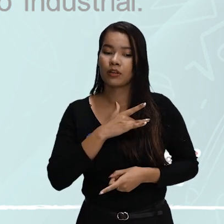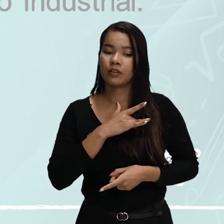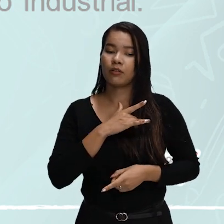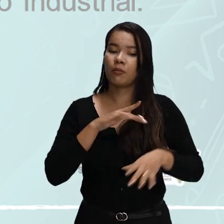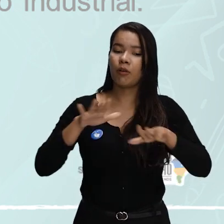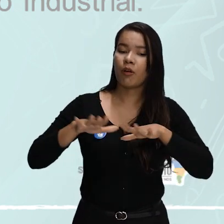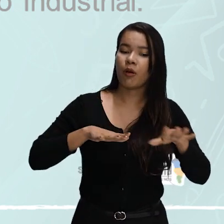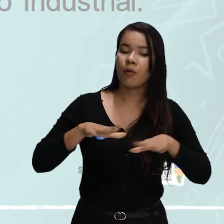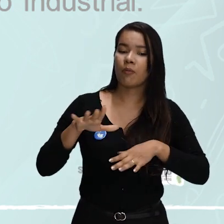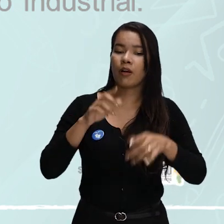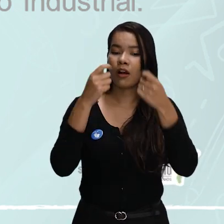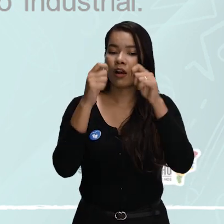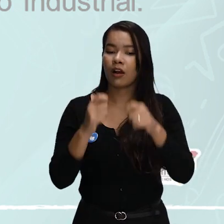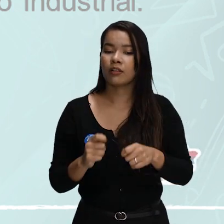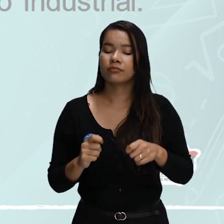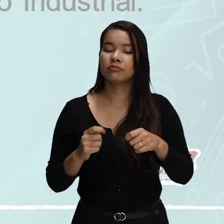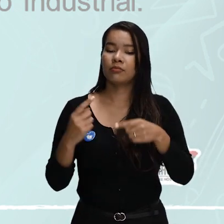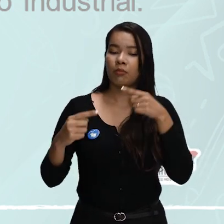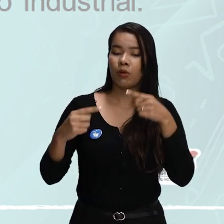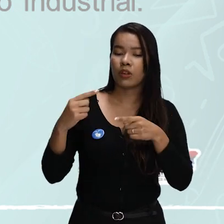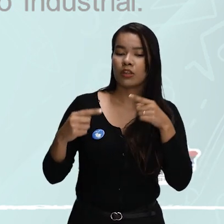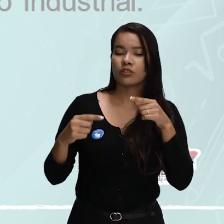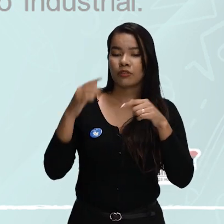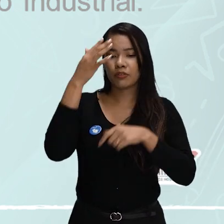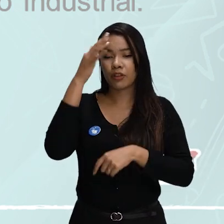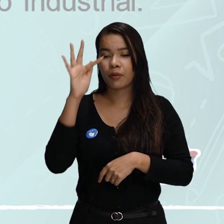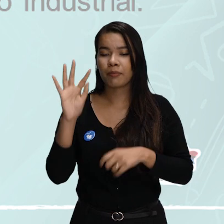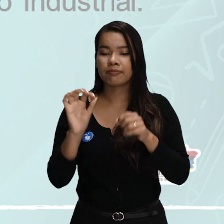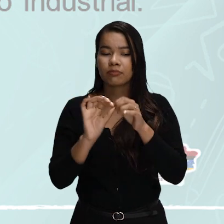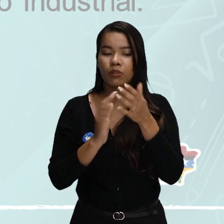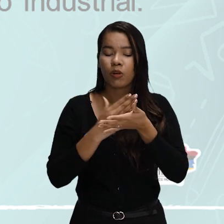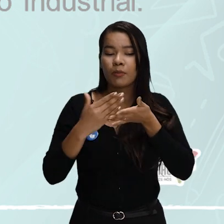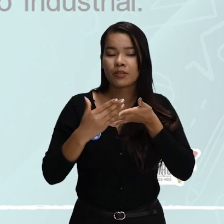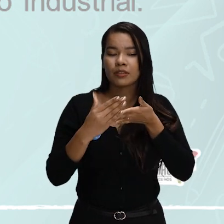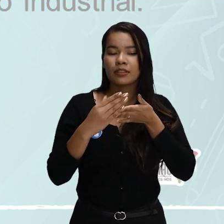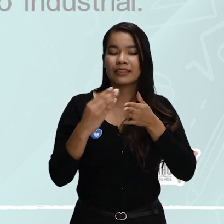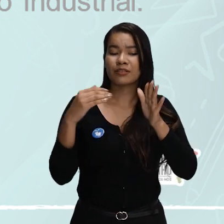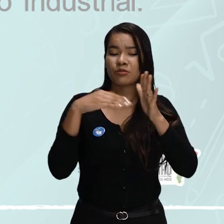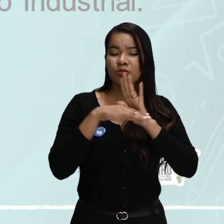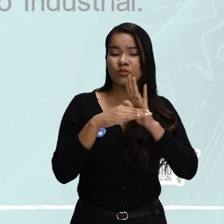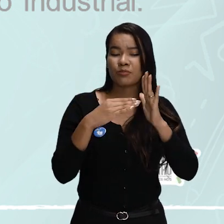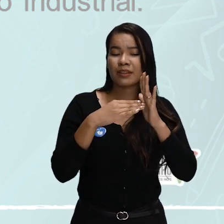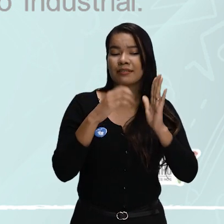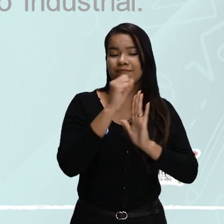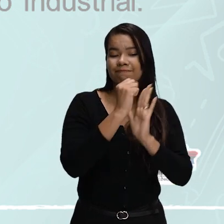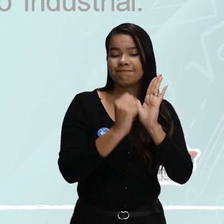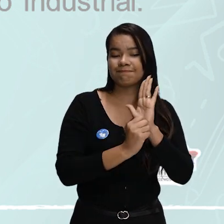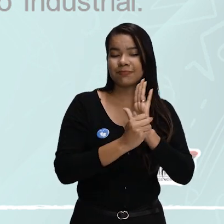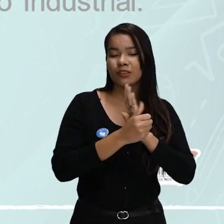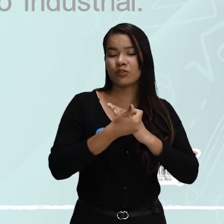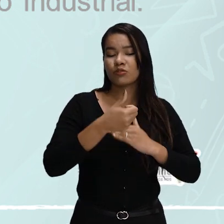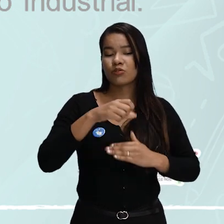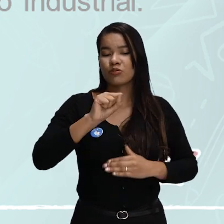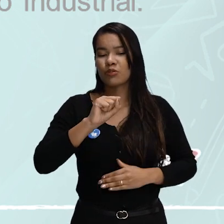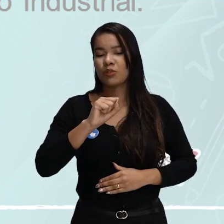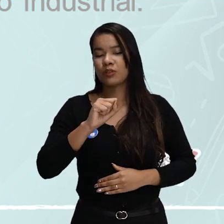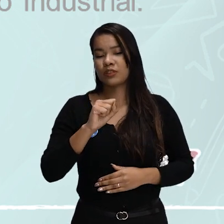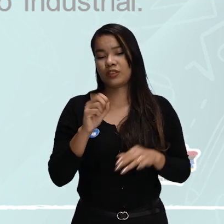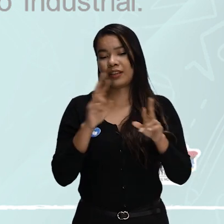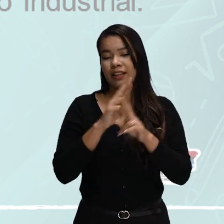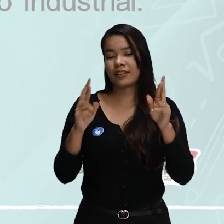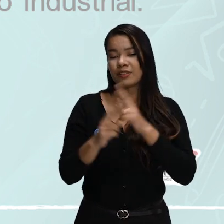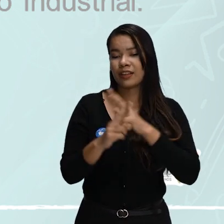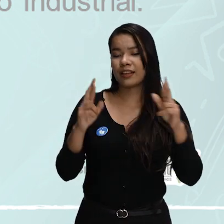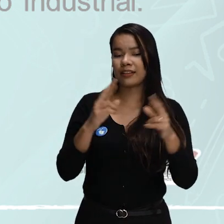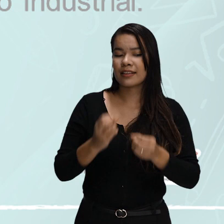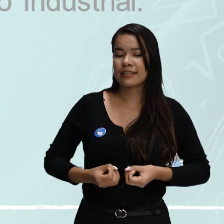artístico, nós já sabemos, surgido nas últimas décadas do século XVIII e está diretamente relacionado com a ascensão da burguesia a partir do fim do